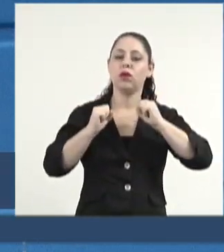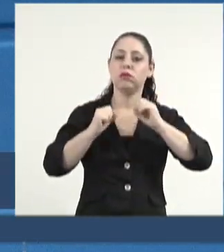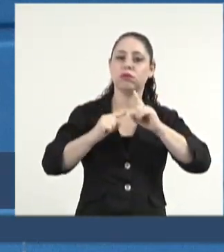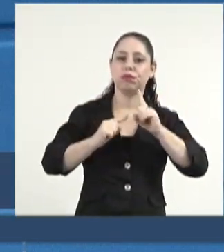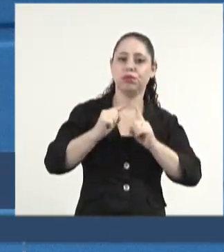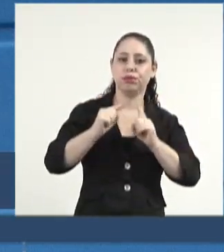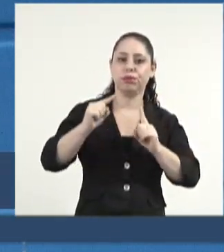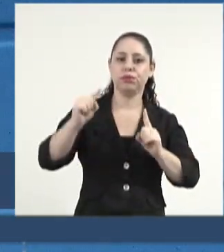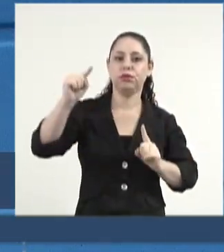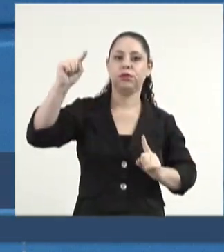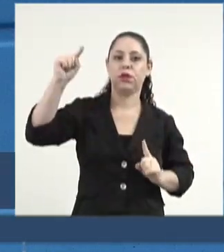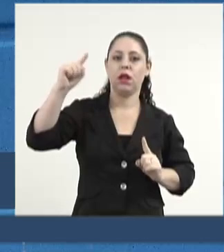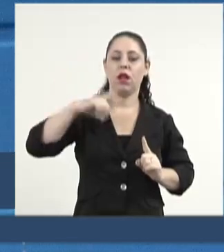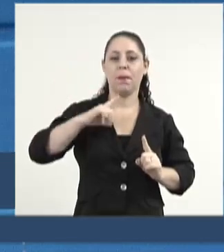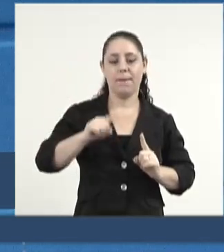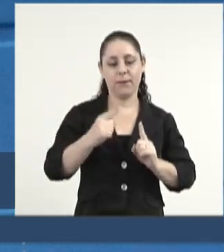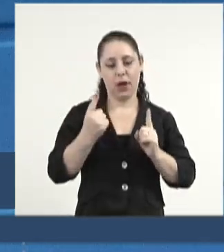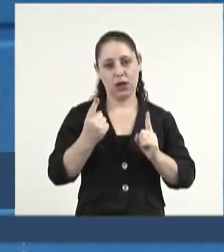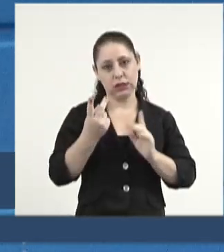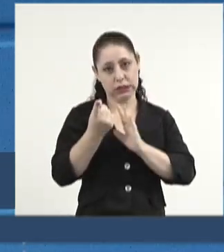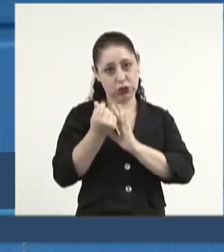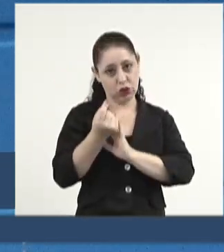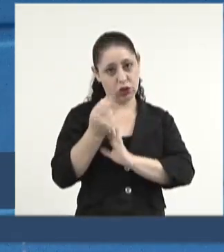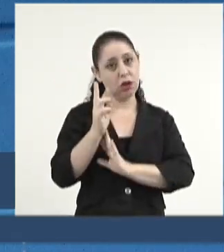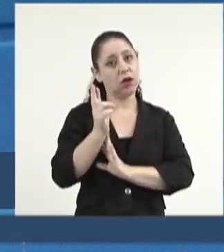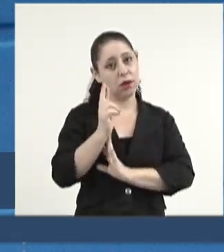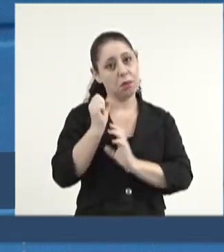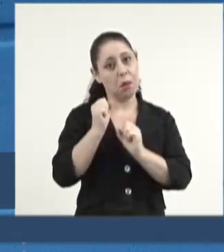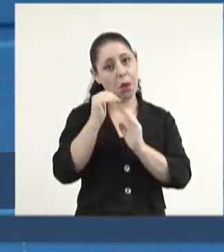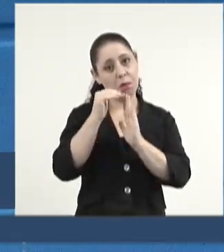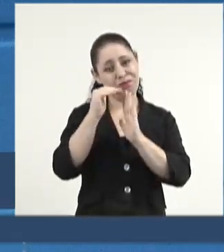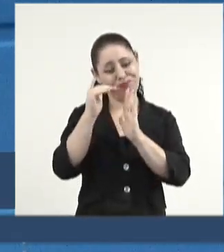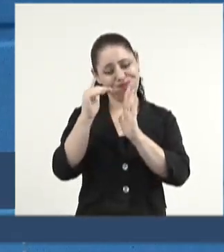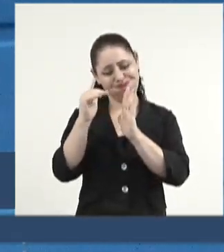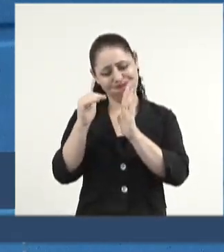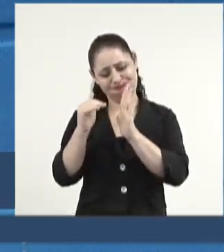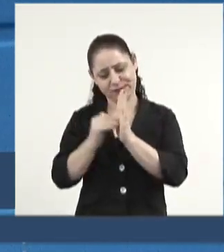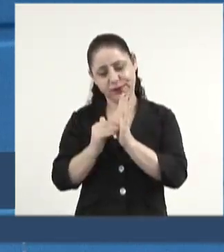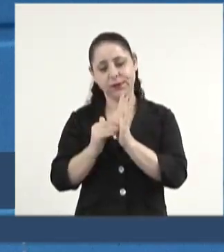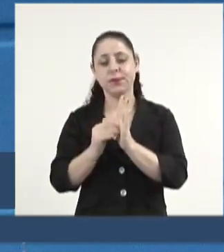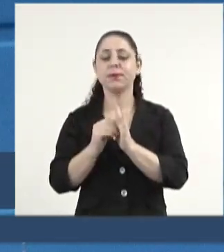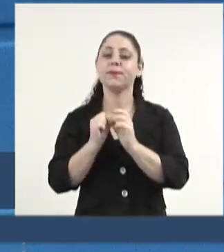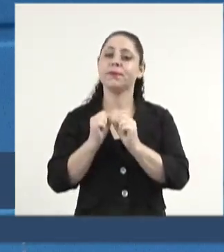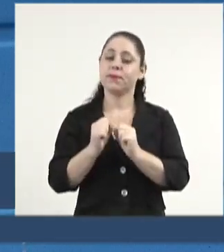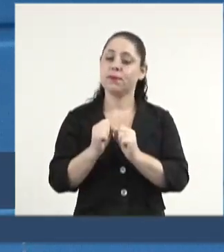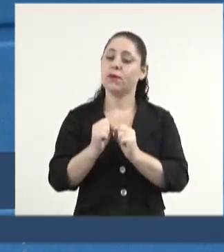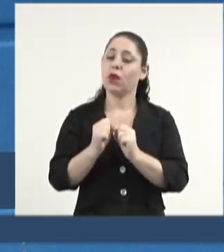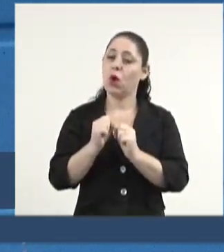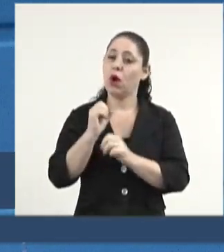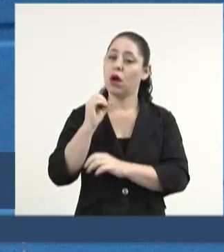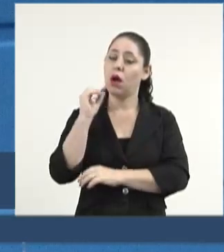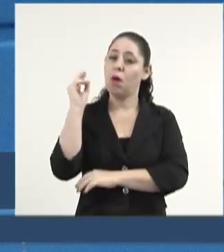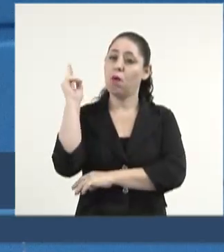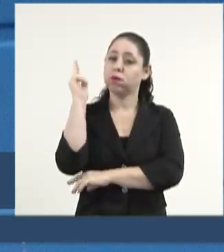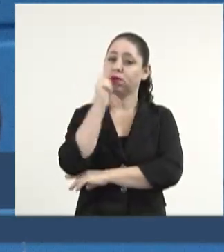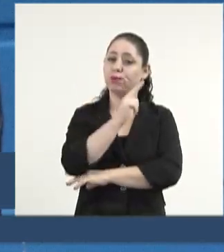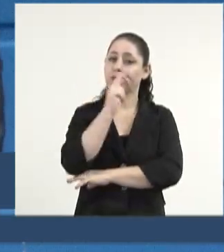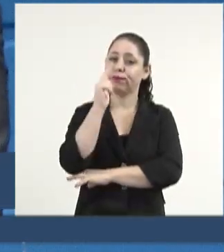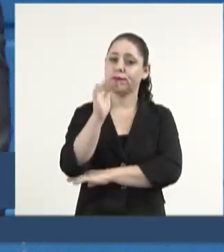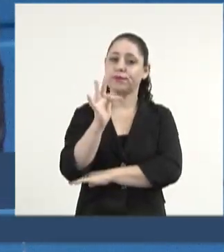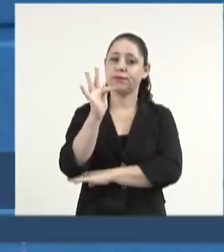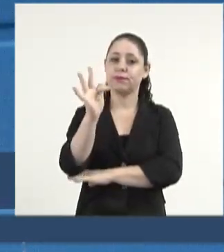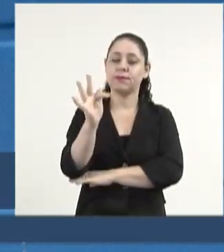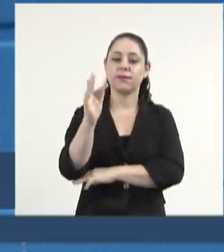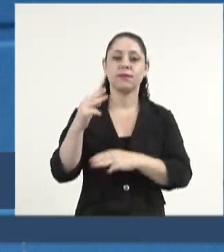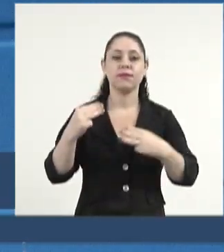valorização, né? Então, o valor em reais pode cair mais, então isso aí pode se agravar no futuro. O que está colocado, eu acho que o